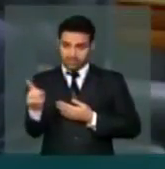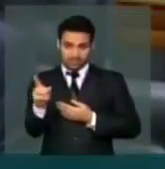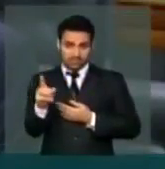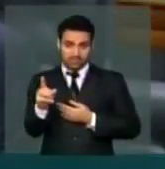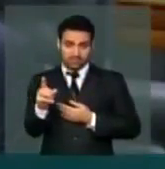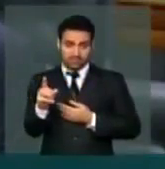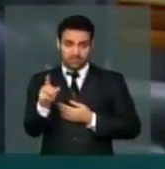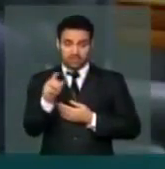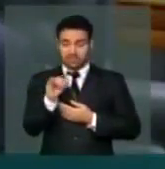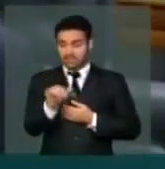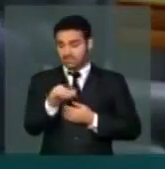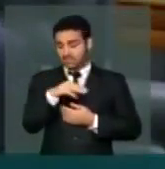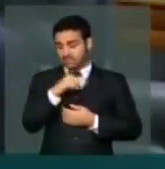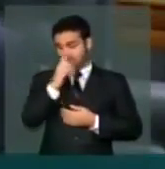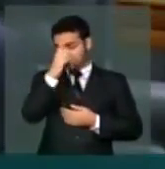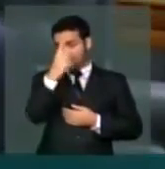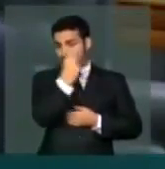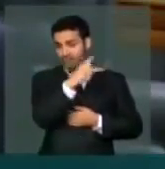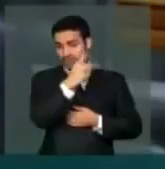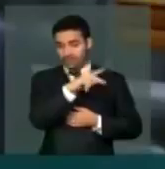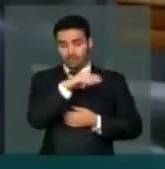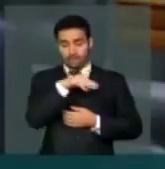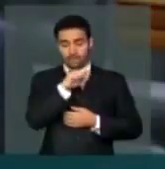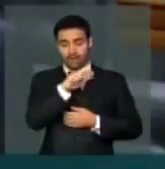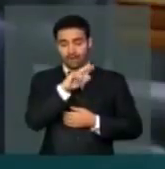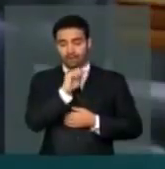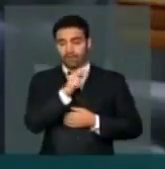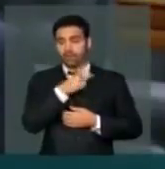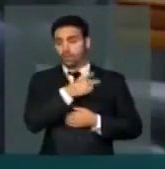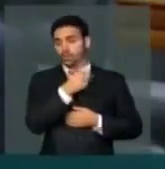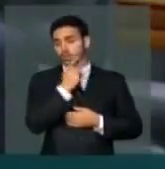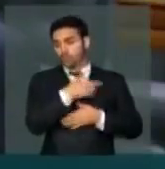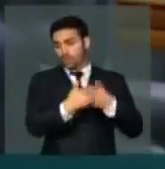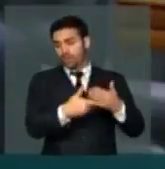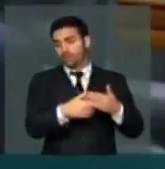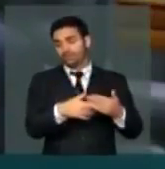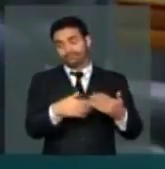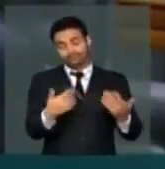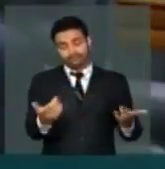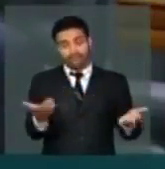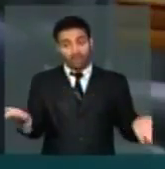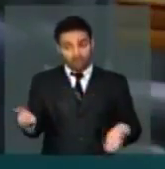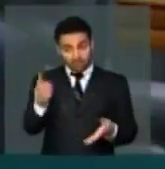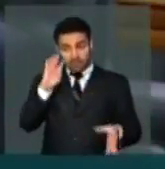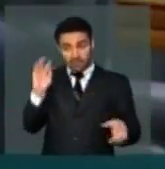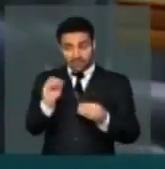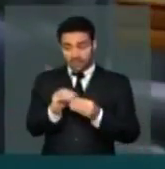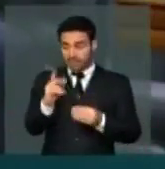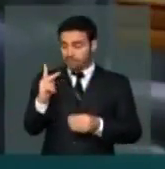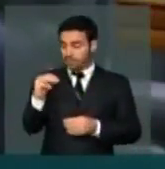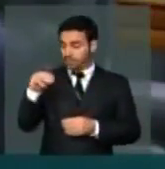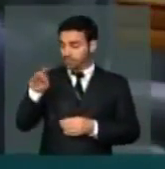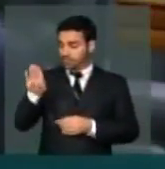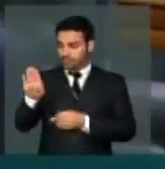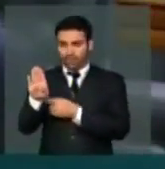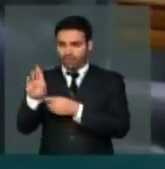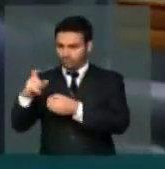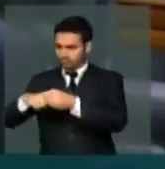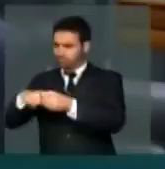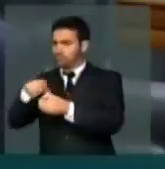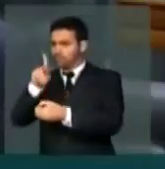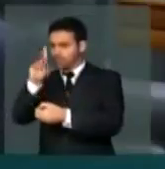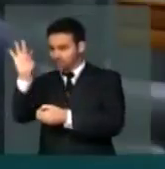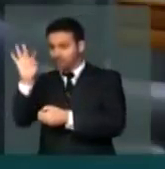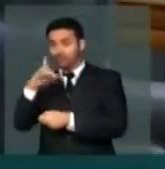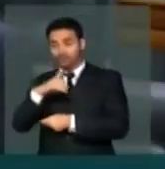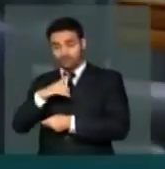de Marina avançasse. Agora a gente percebe que os senadores do PMDB, partido da base governista, defendem